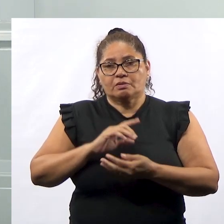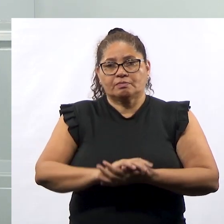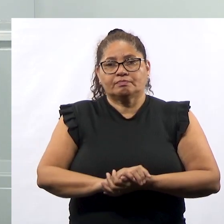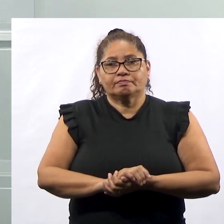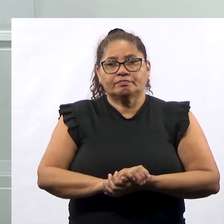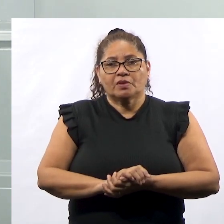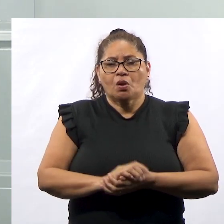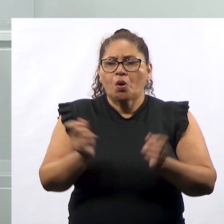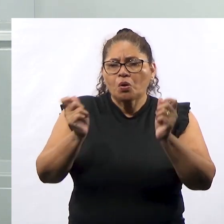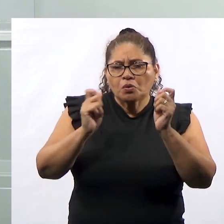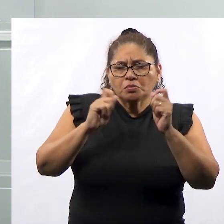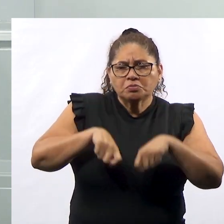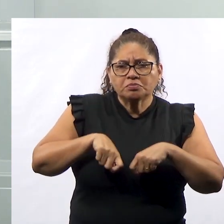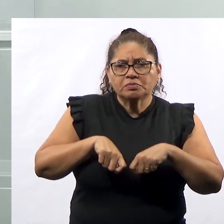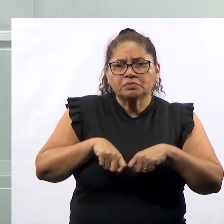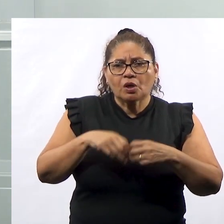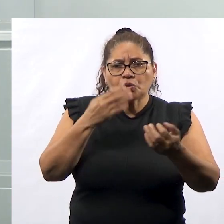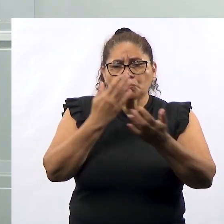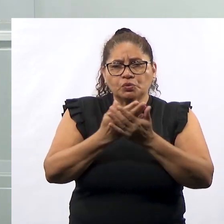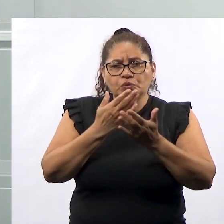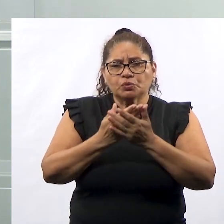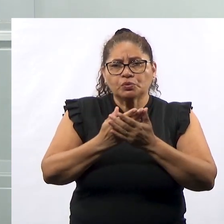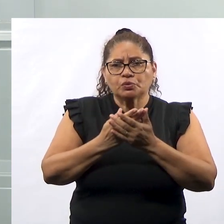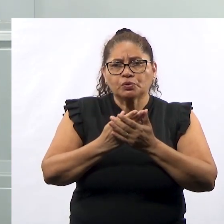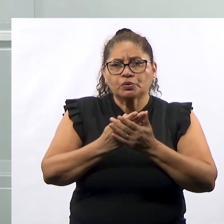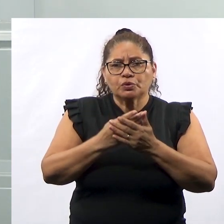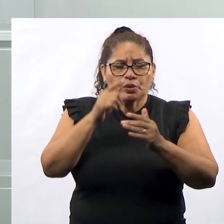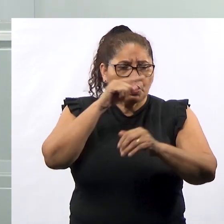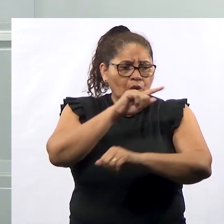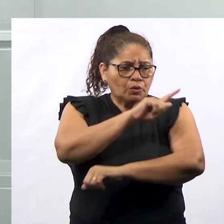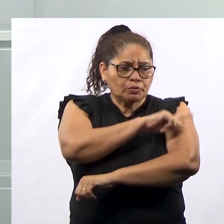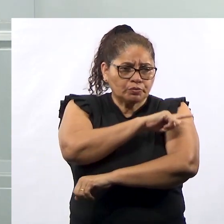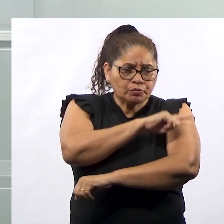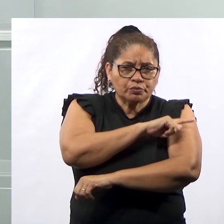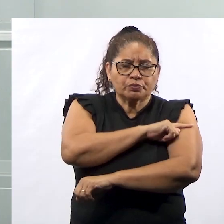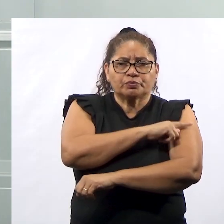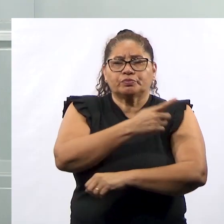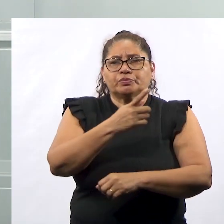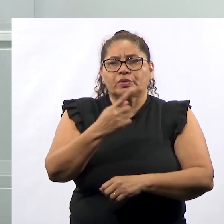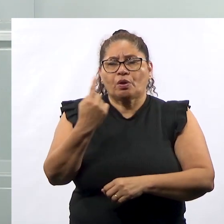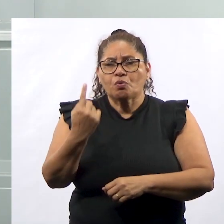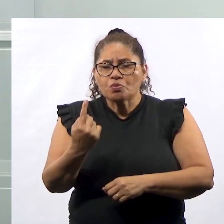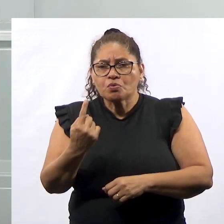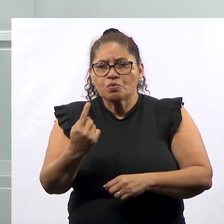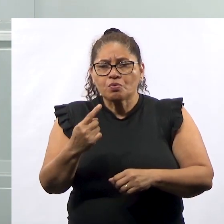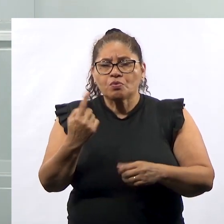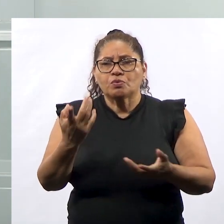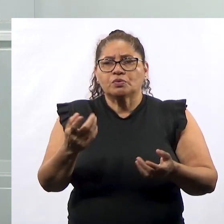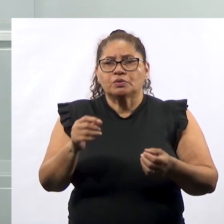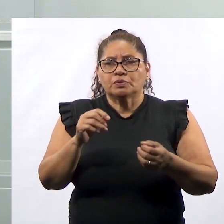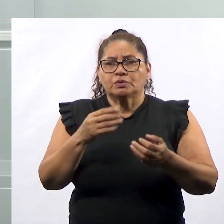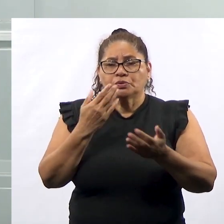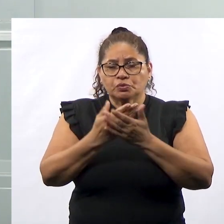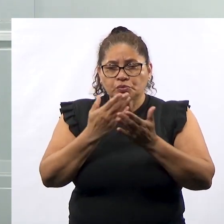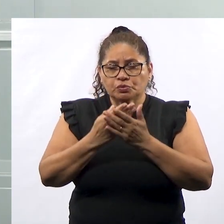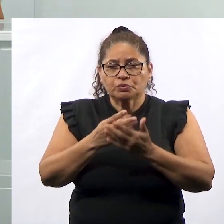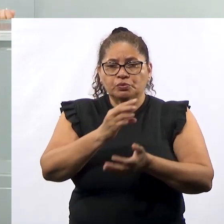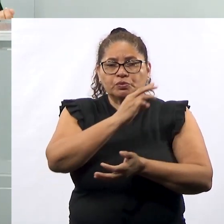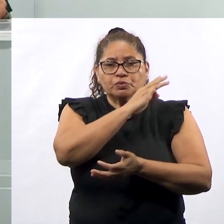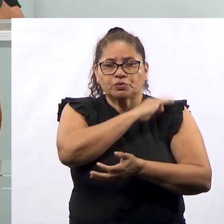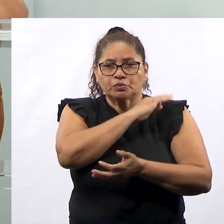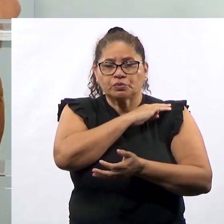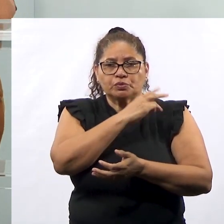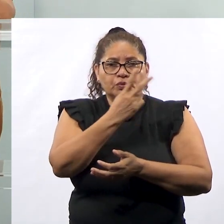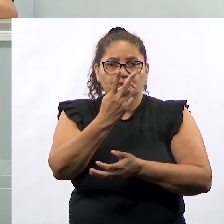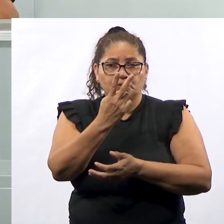precisam ter, que competências os estudantes do ensino fundamental 1 precisam desenvolver, que competências os estudantes do ensino